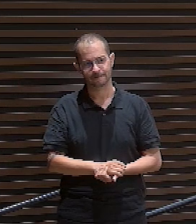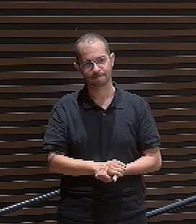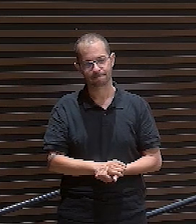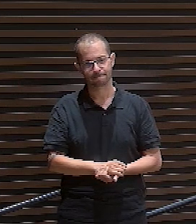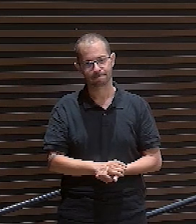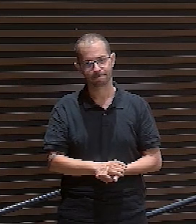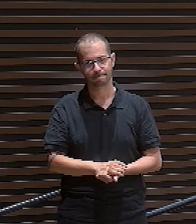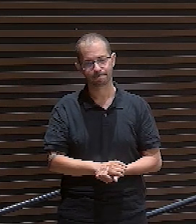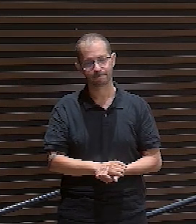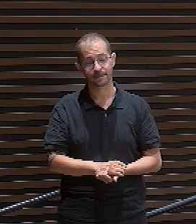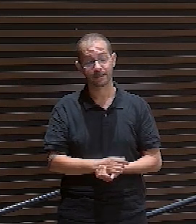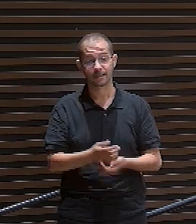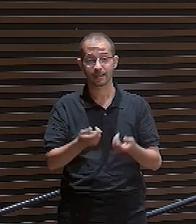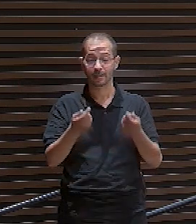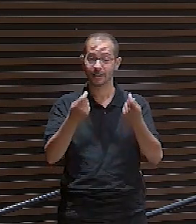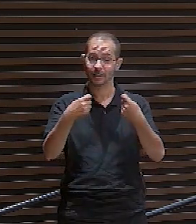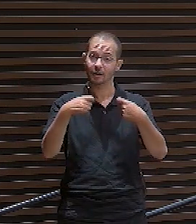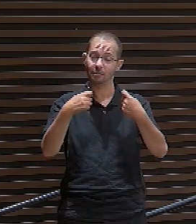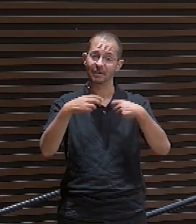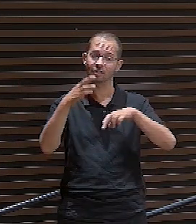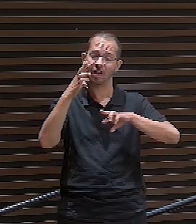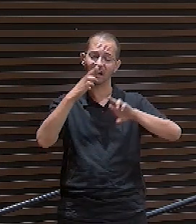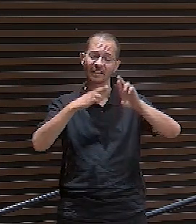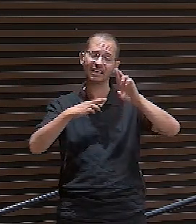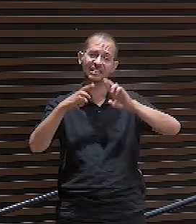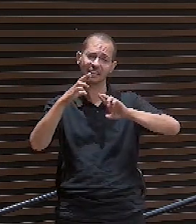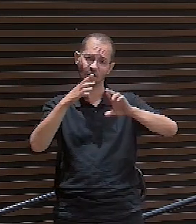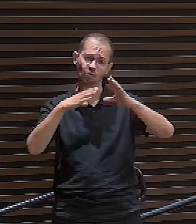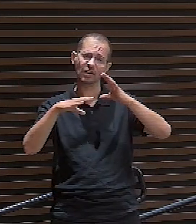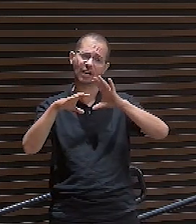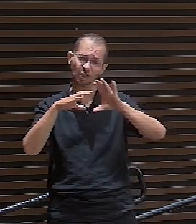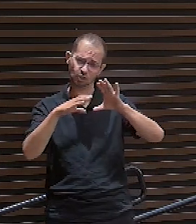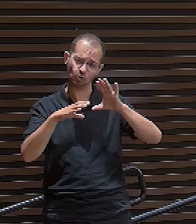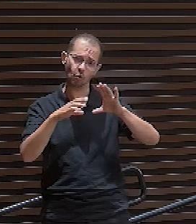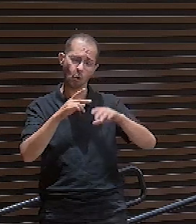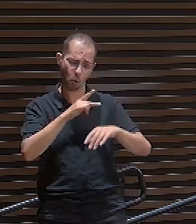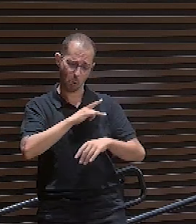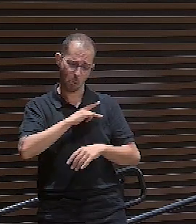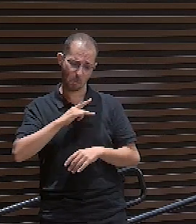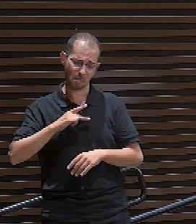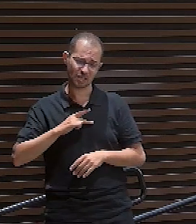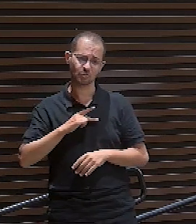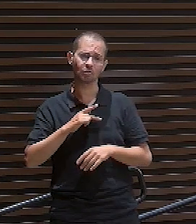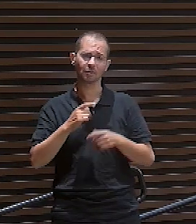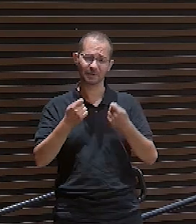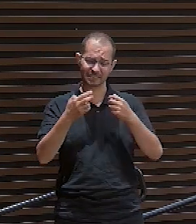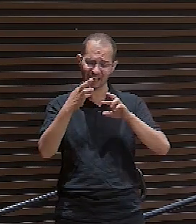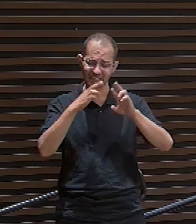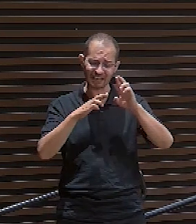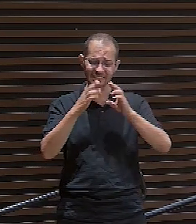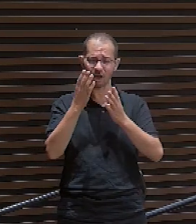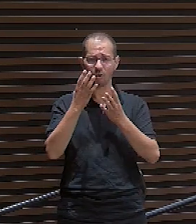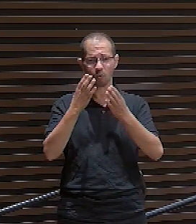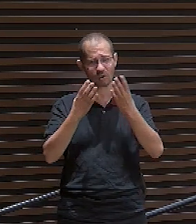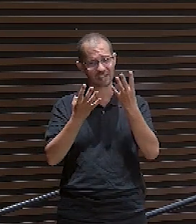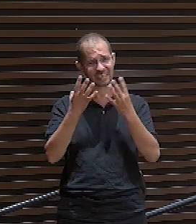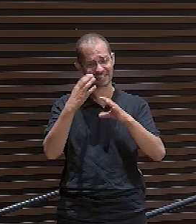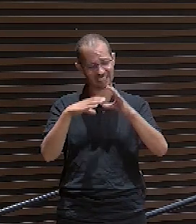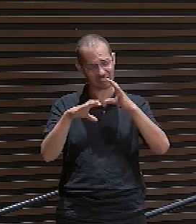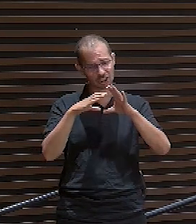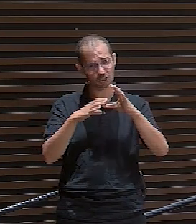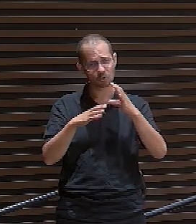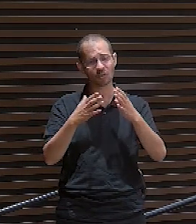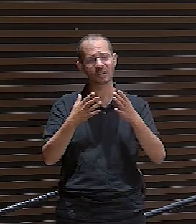Eu tenho que analisar os cânticos, o pastor Eric tem que analisar os cânticos, e quando um cântico, às vezes a gente canta 1, 2, 3 vezes